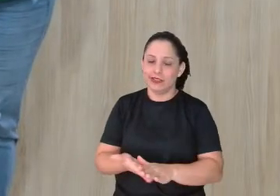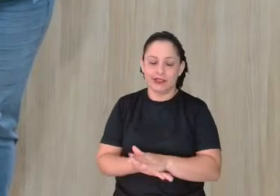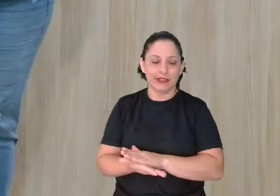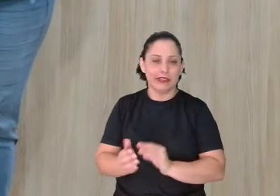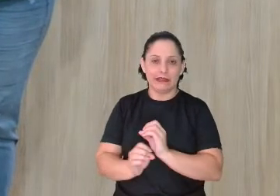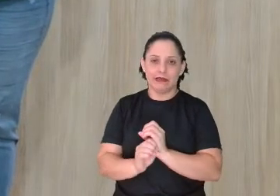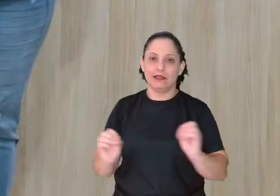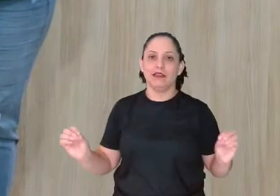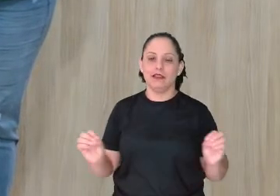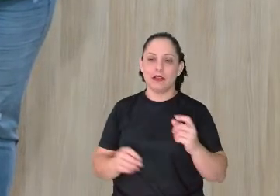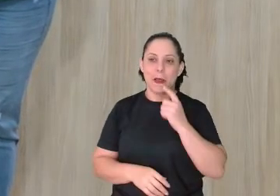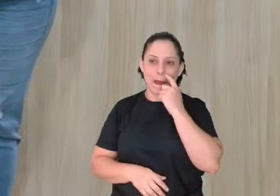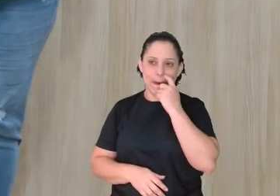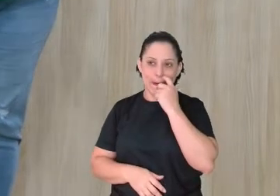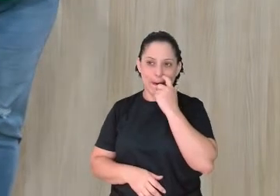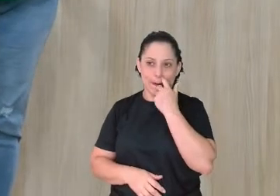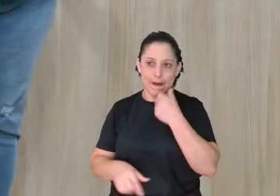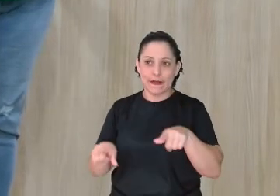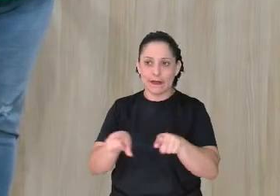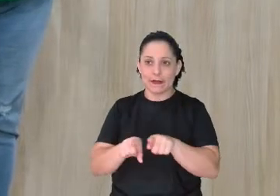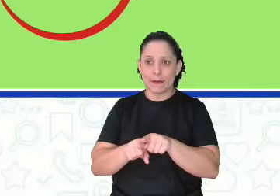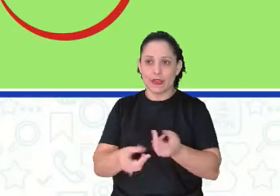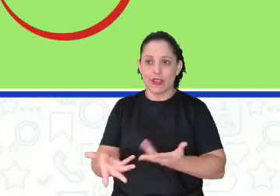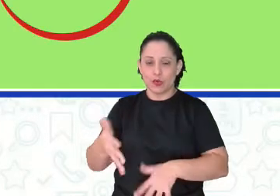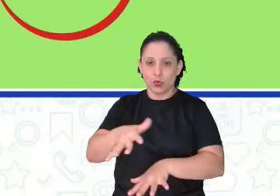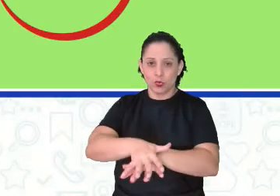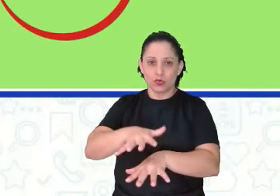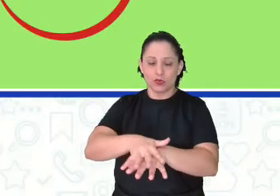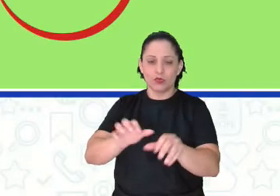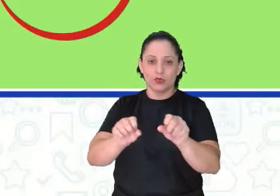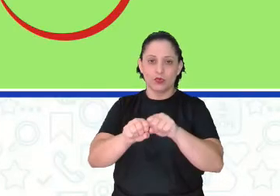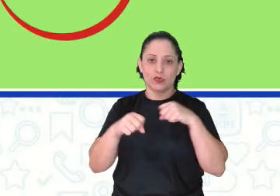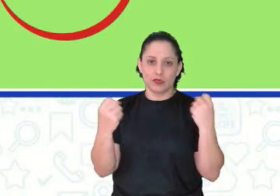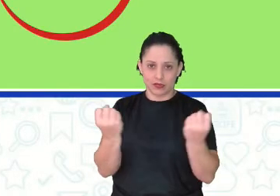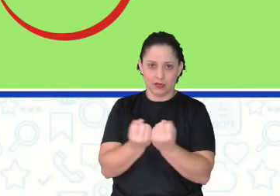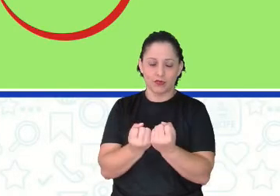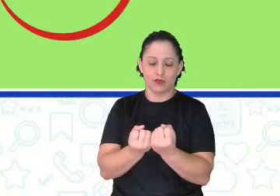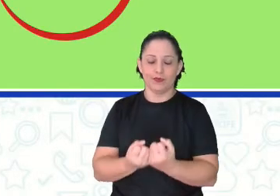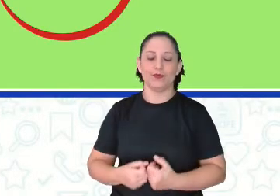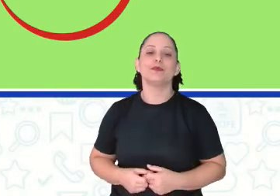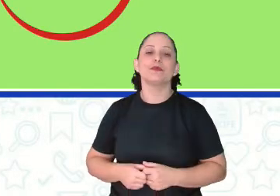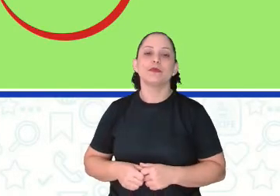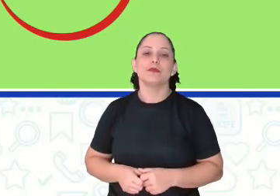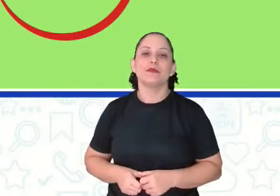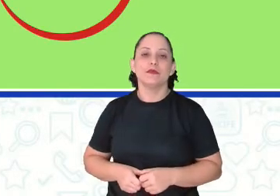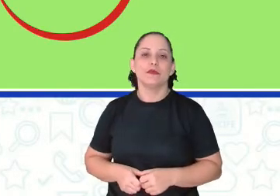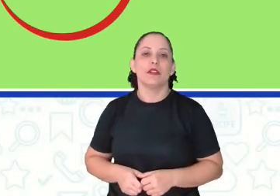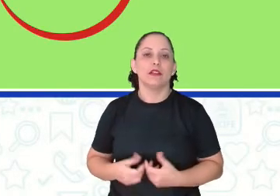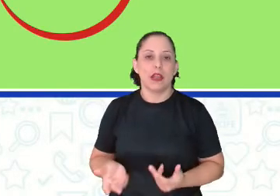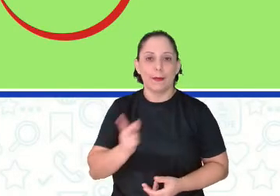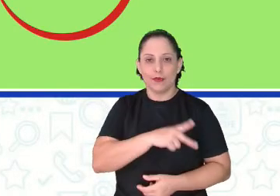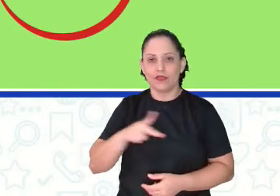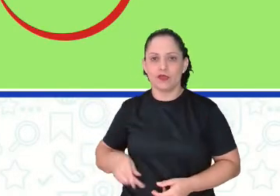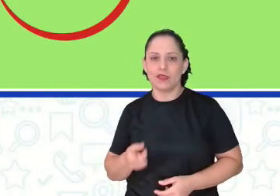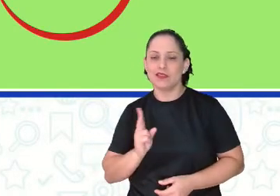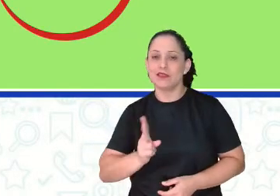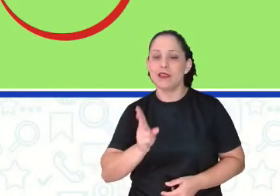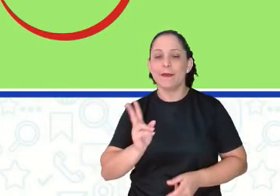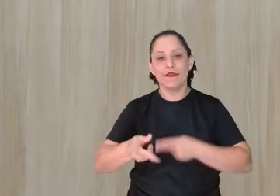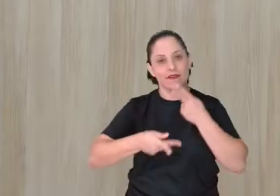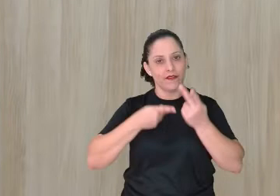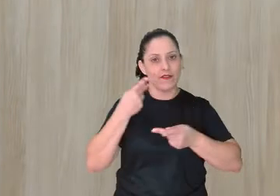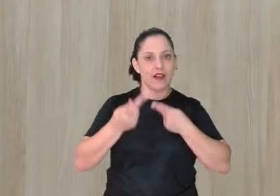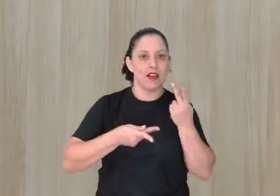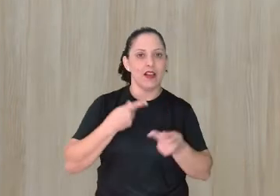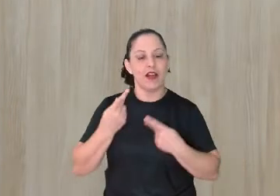Infelizmente. E a inclusão social, como a professora Vanessa sempre faz questão de deixar claro aqui, né? Se